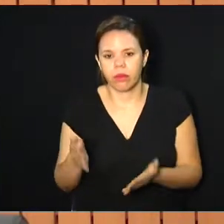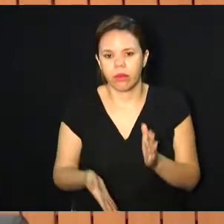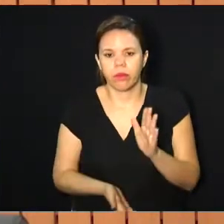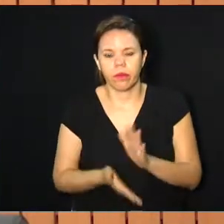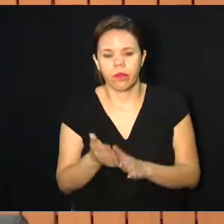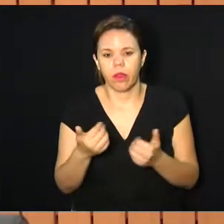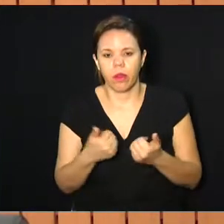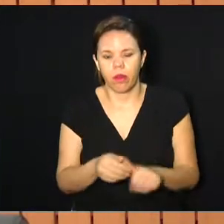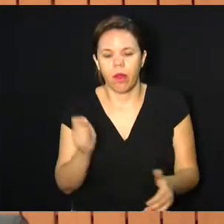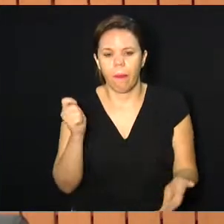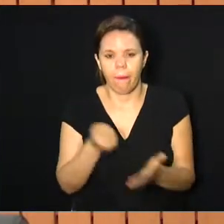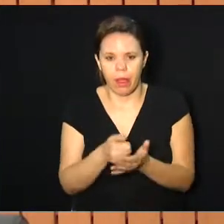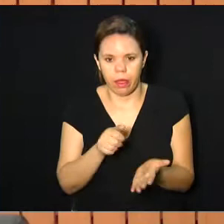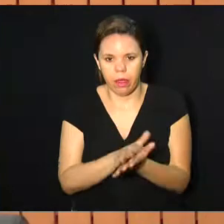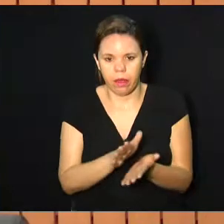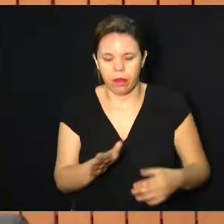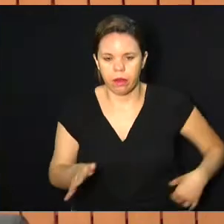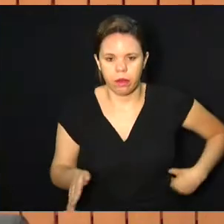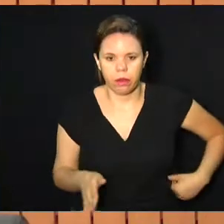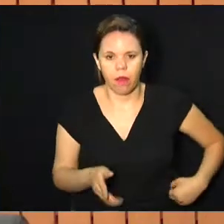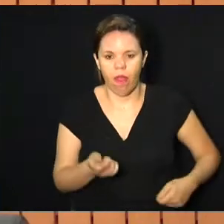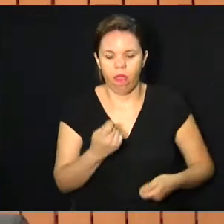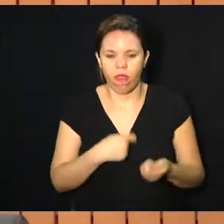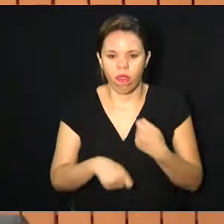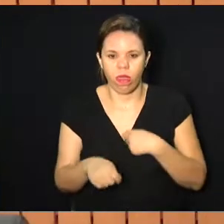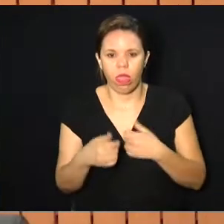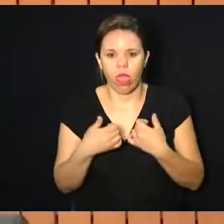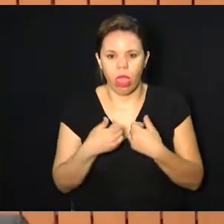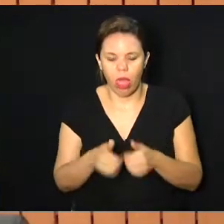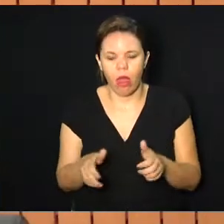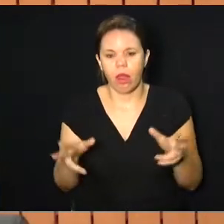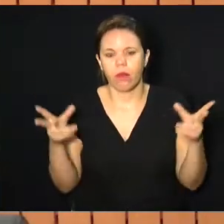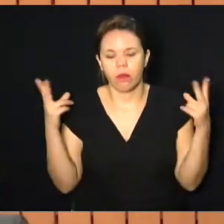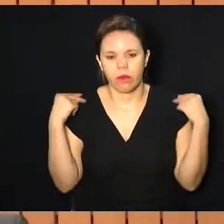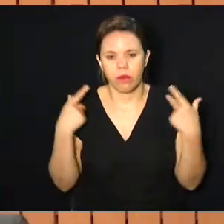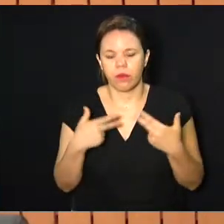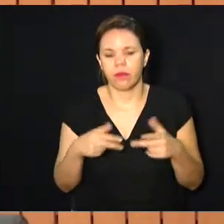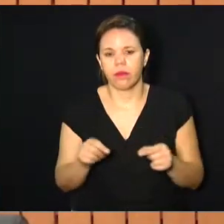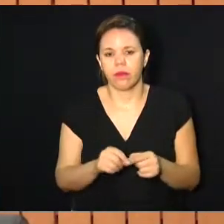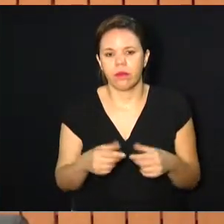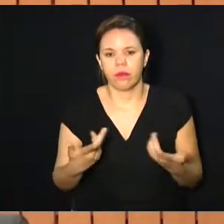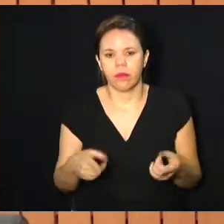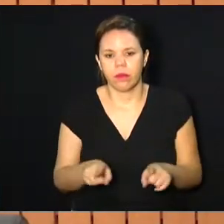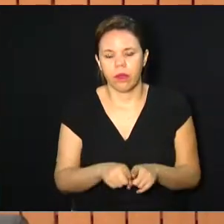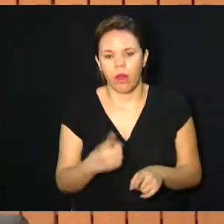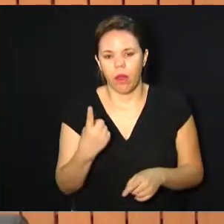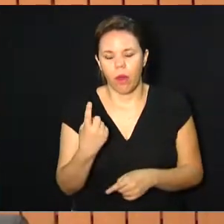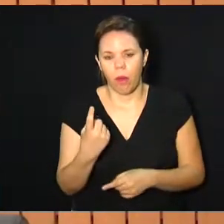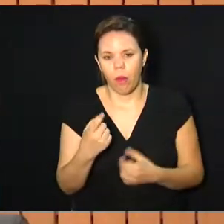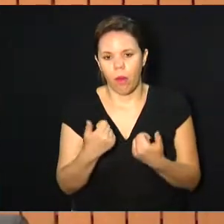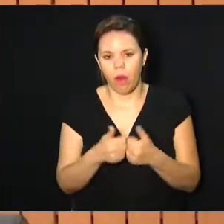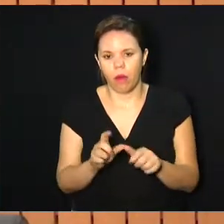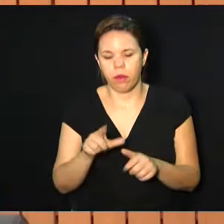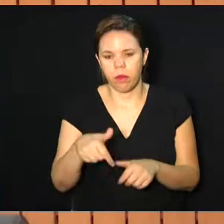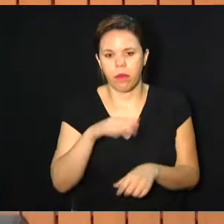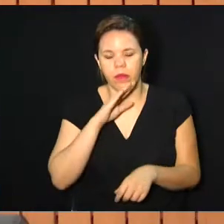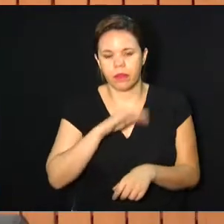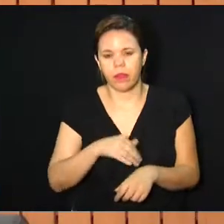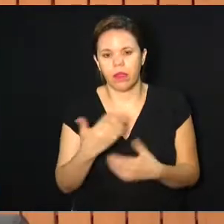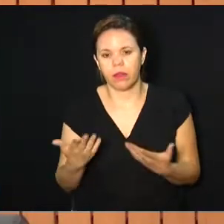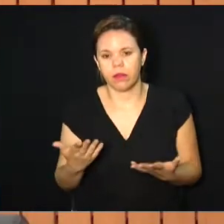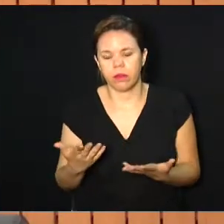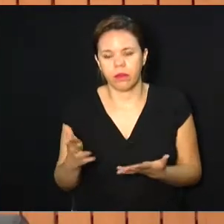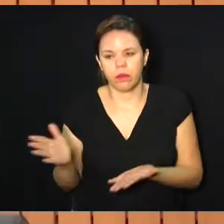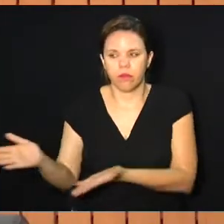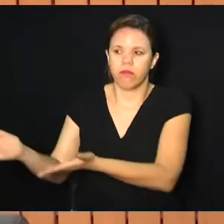vale a pena ele pagar a multa e ainda assim economizar um veículo, motorista, os horários, né, todos os encargos, e ter um ônibus só depois, né, passando mais tarde, e pegando